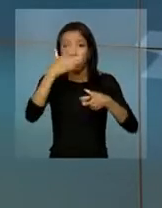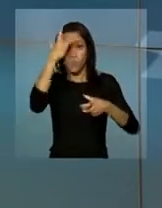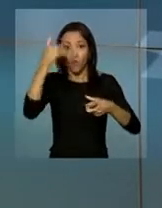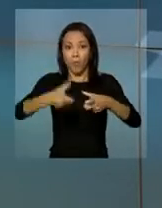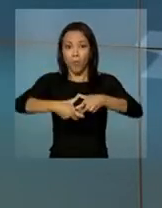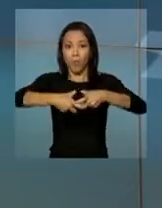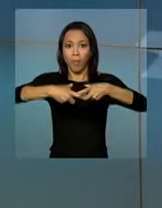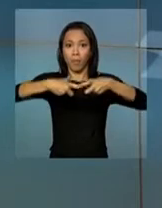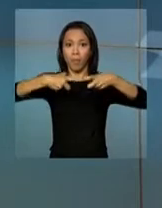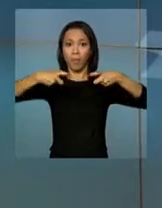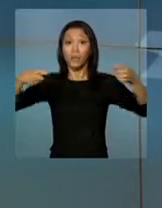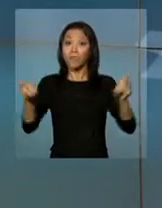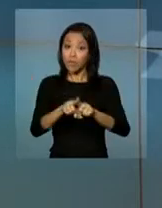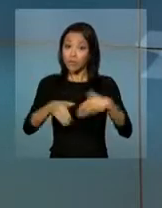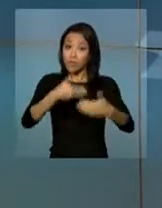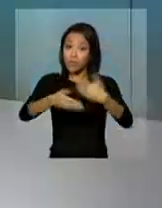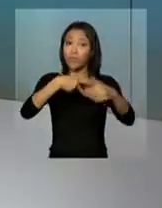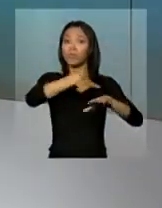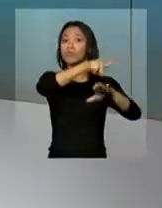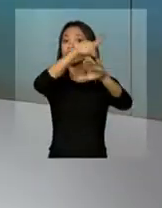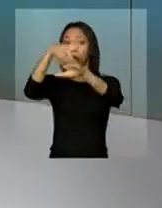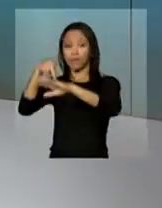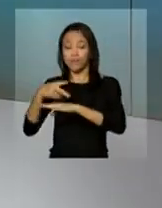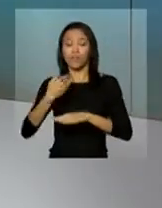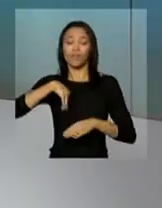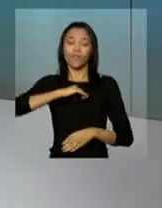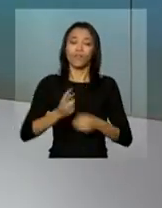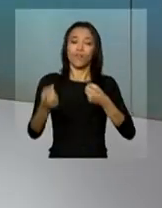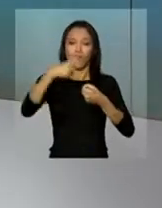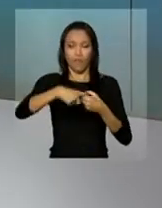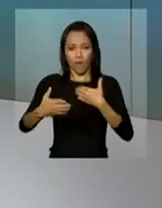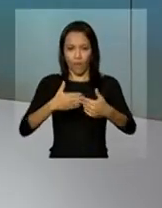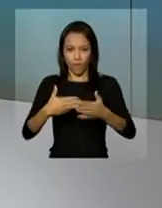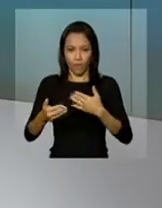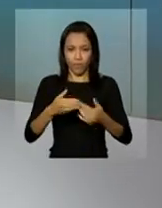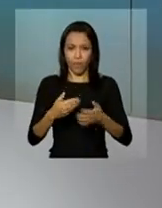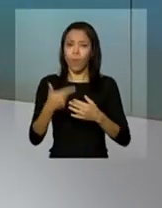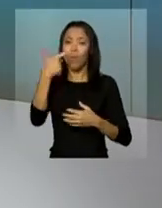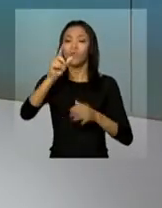e o desenvolvimento dos países. E nós podemos voltar a qualquer momento